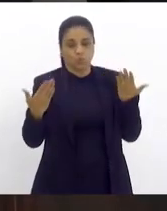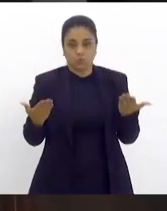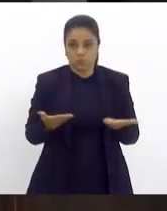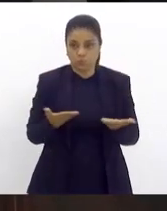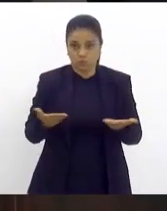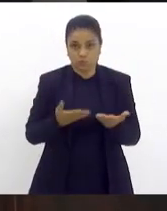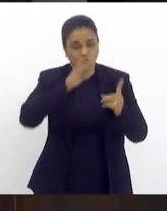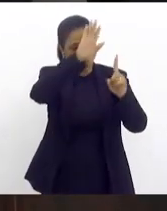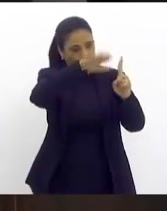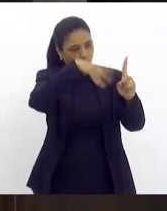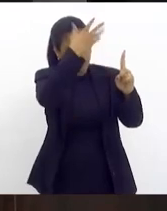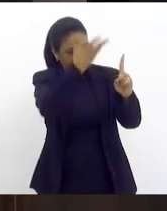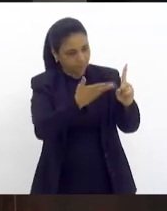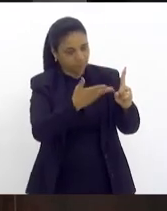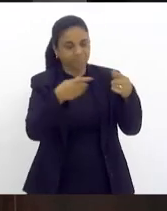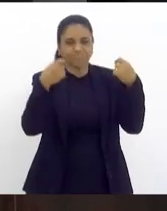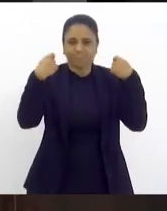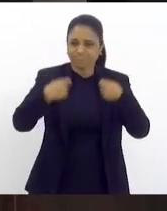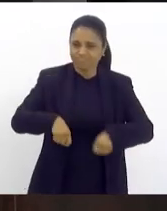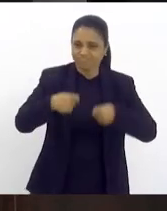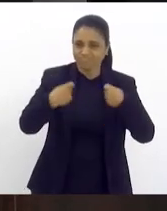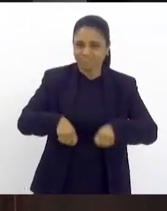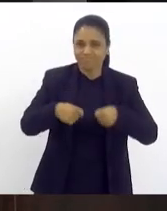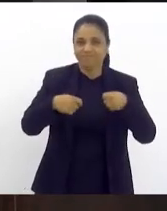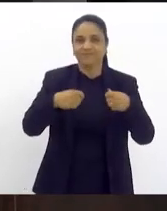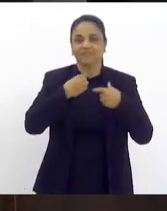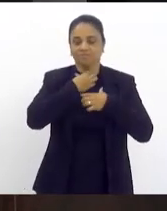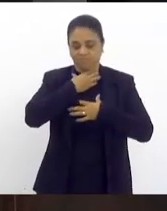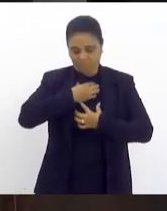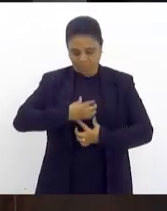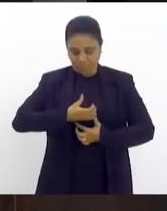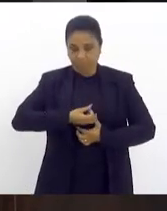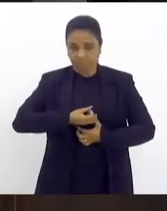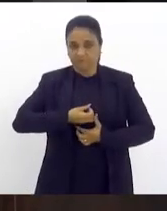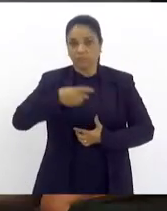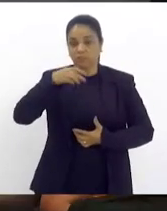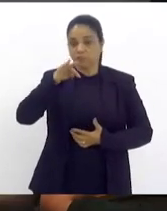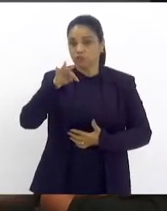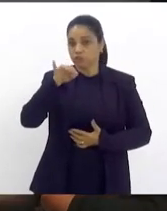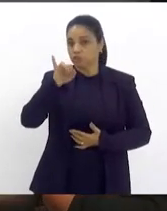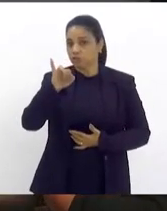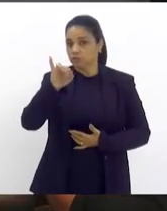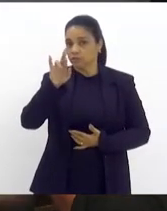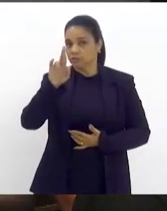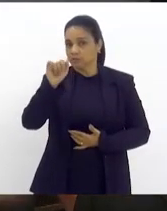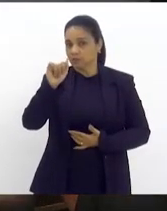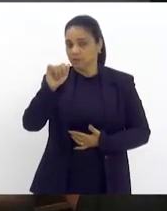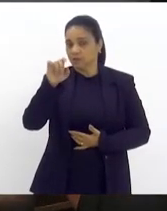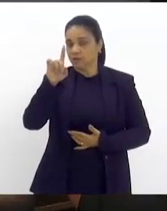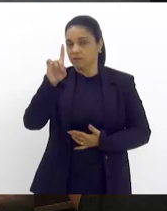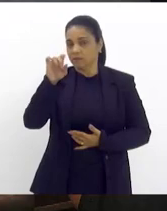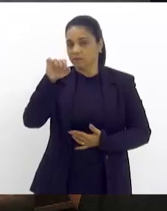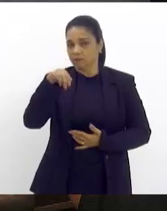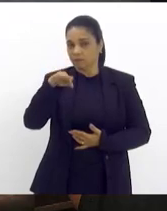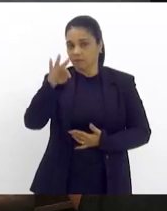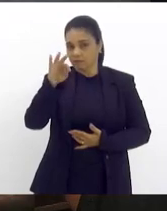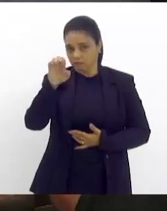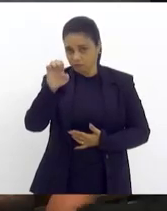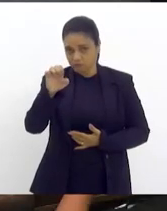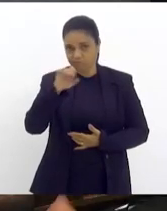te homenageando nessa merecida medalha Tiradentes. Eu convido a fazer uso da palavra